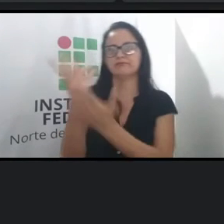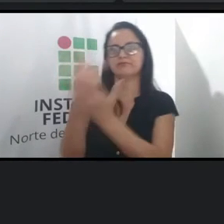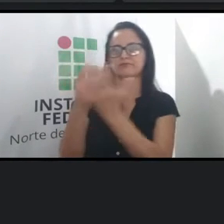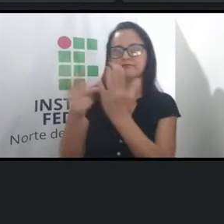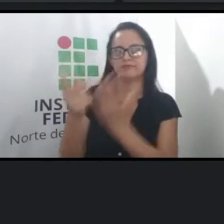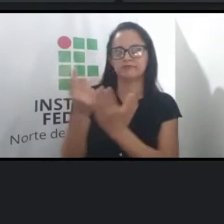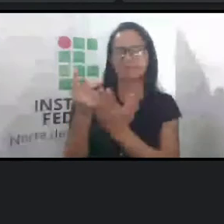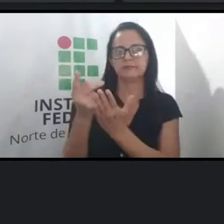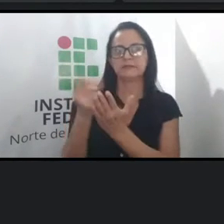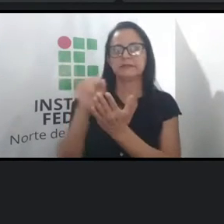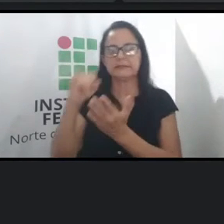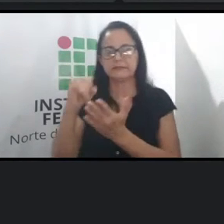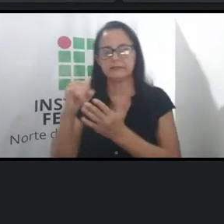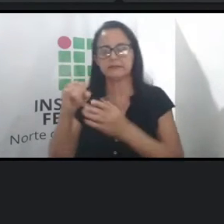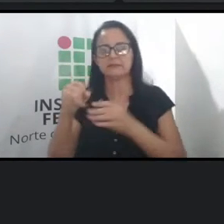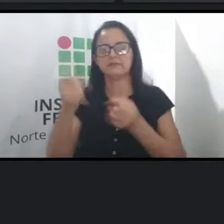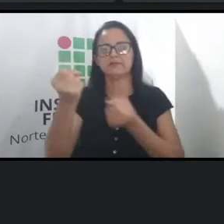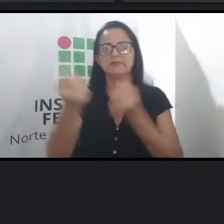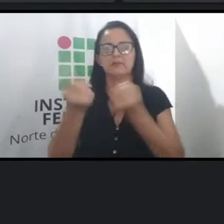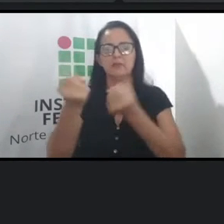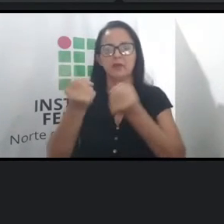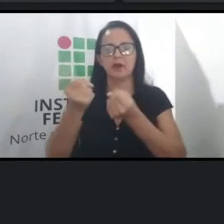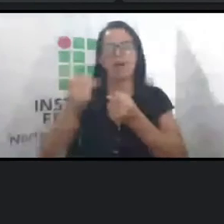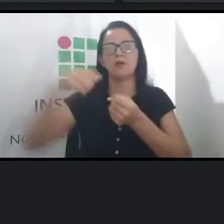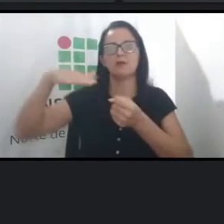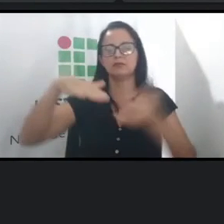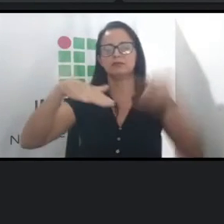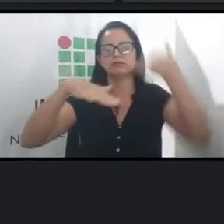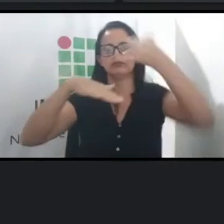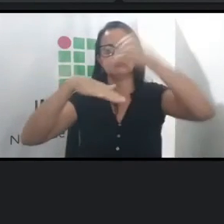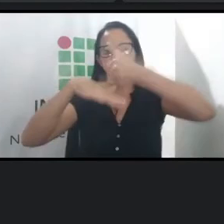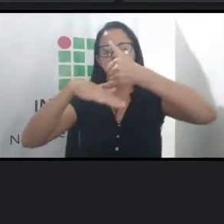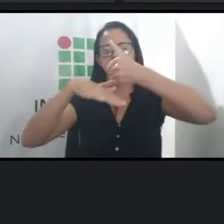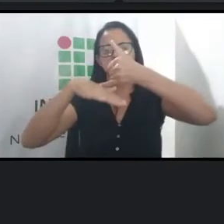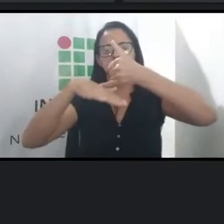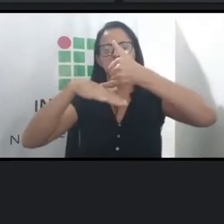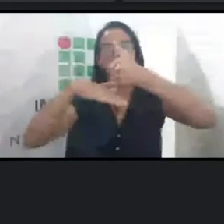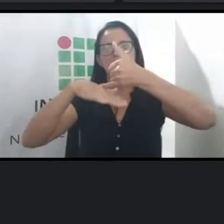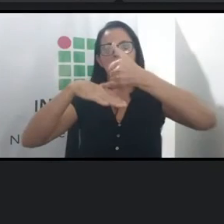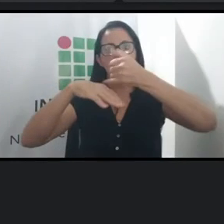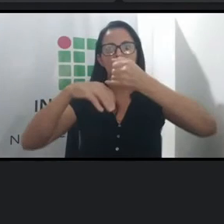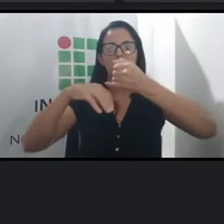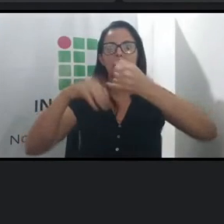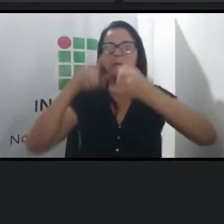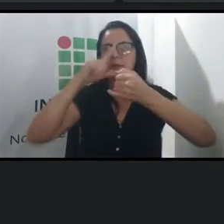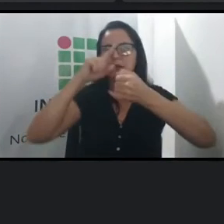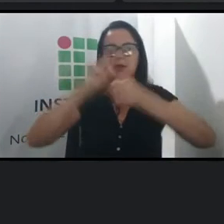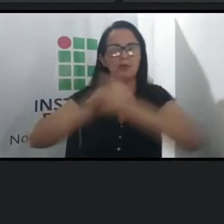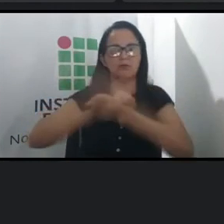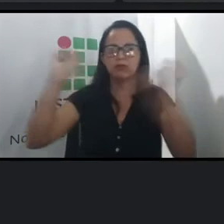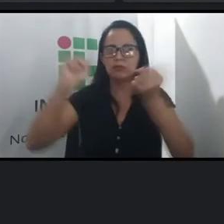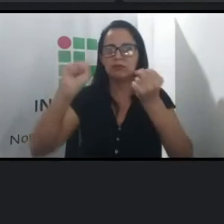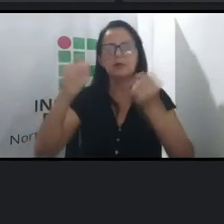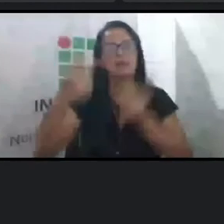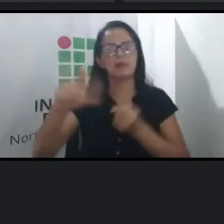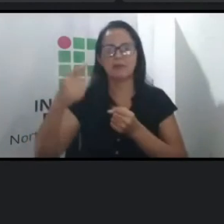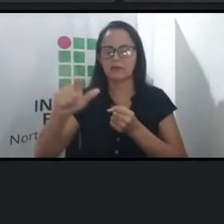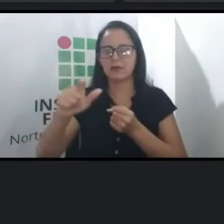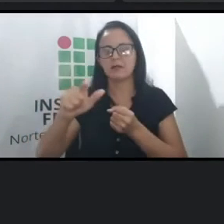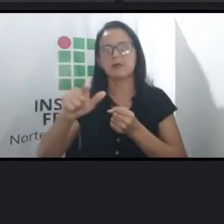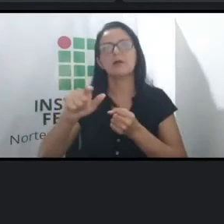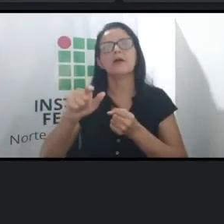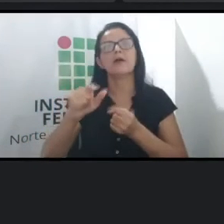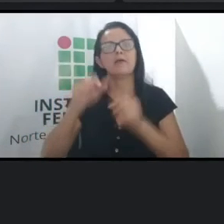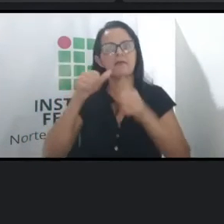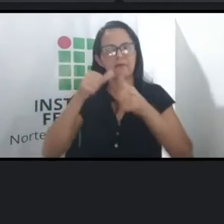carro, e não ocorre risco de explosão, a melhor opção é ficar dentro do carro. Porque